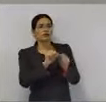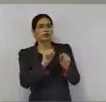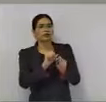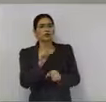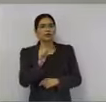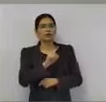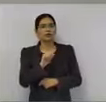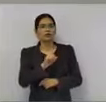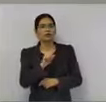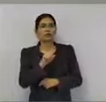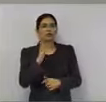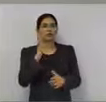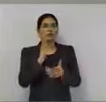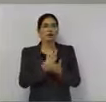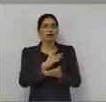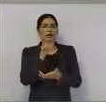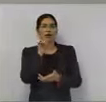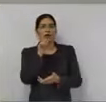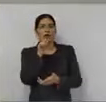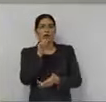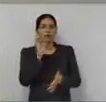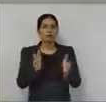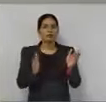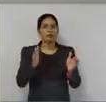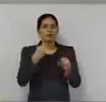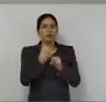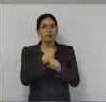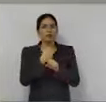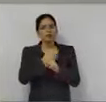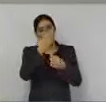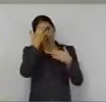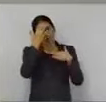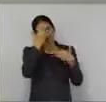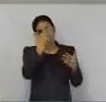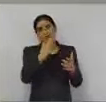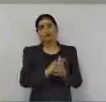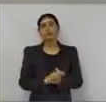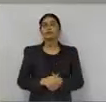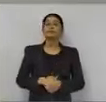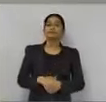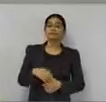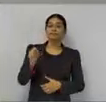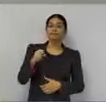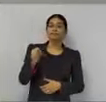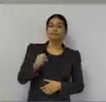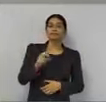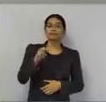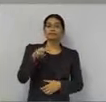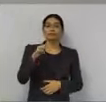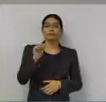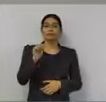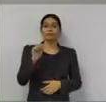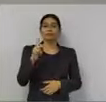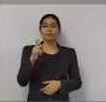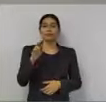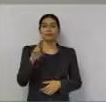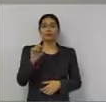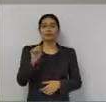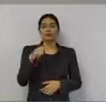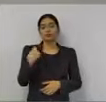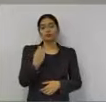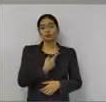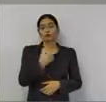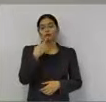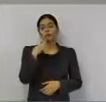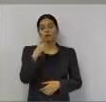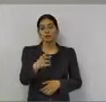de obras? Desde já, agradeço se puderem responder. Sim, Matheus. O doutor De Angelis irá fazer a resposta para